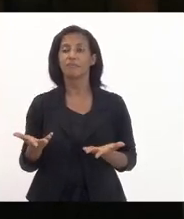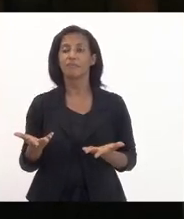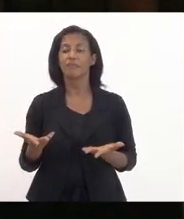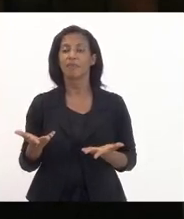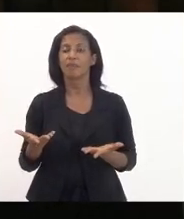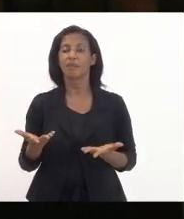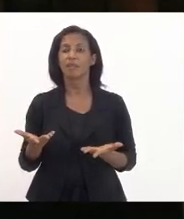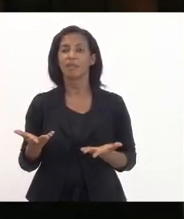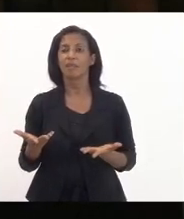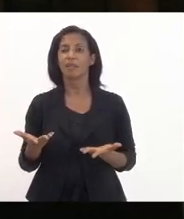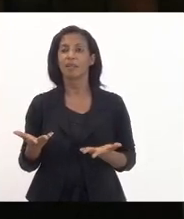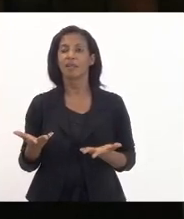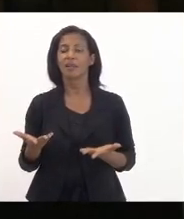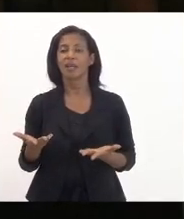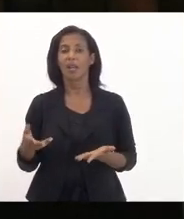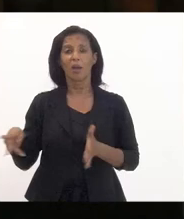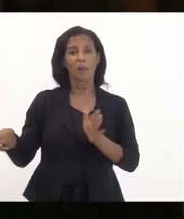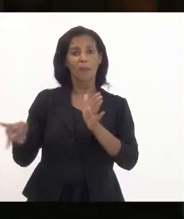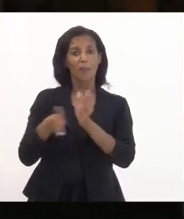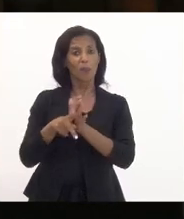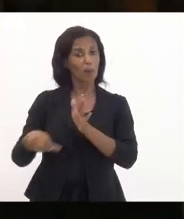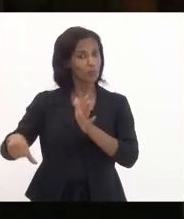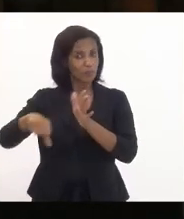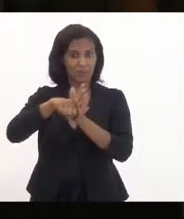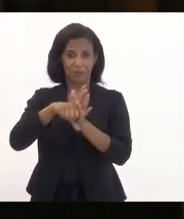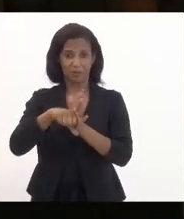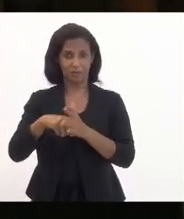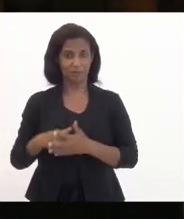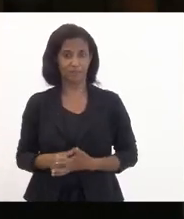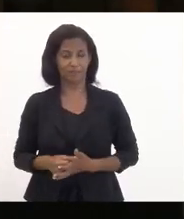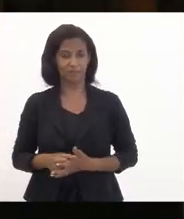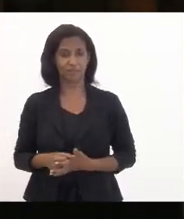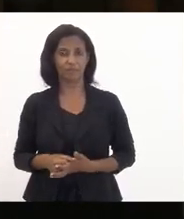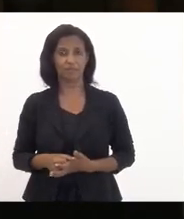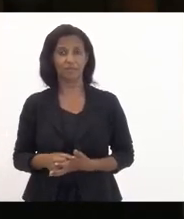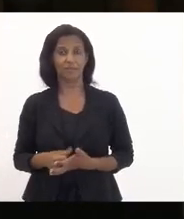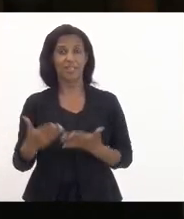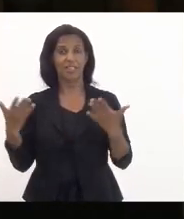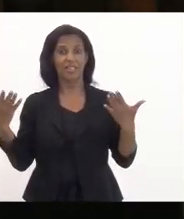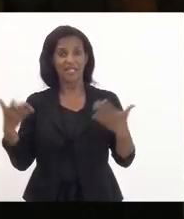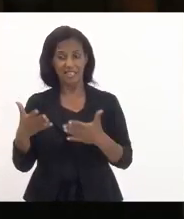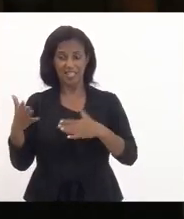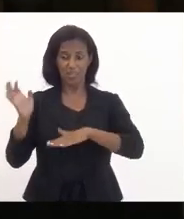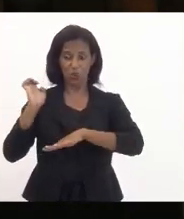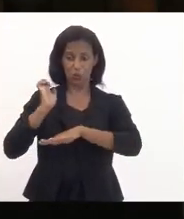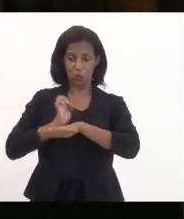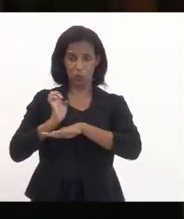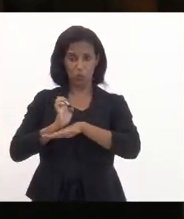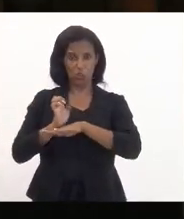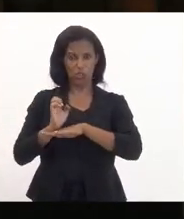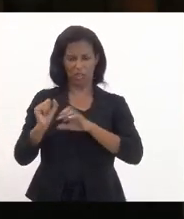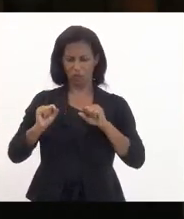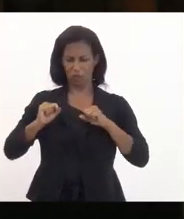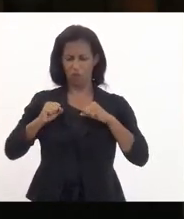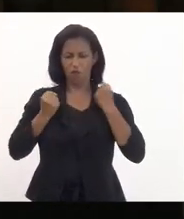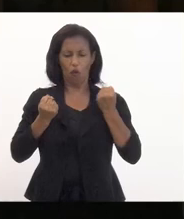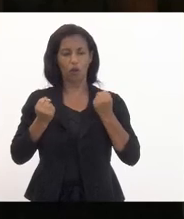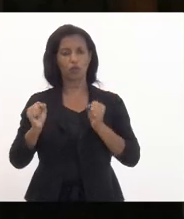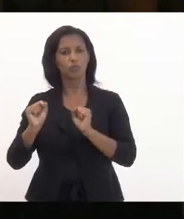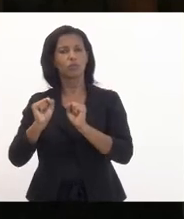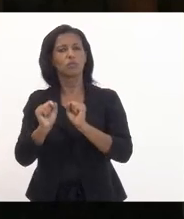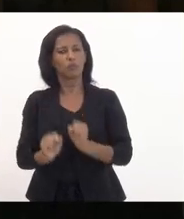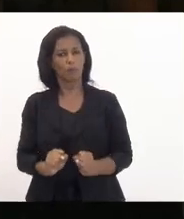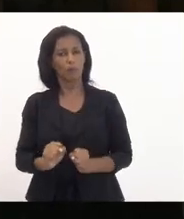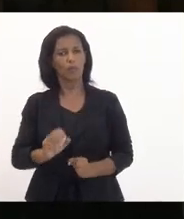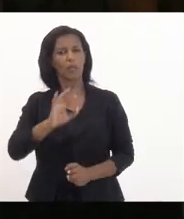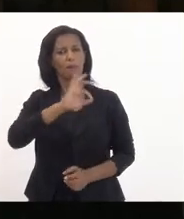em prol exclusivamente da criminalidade. E aí tem o ataque do Estado com a sua mão forte, com o poder coercitivo